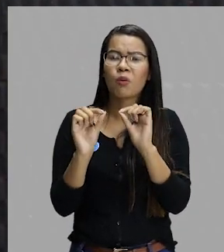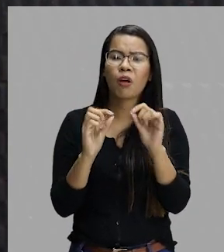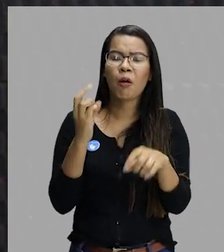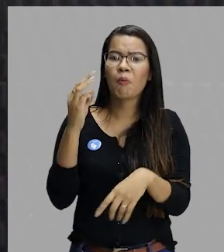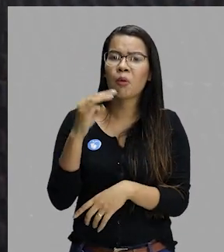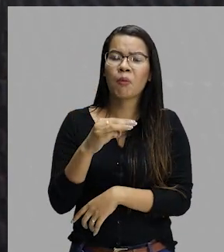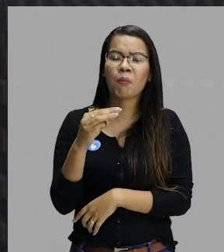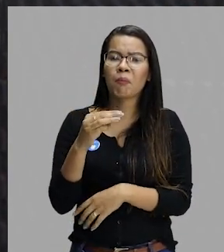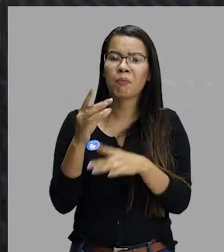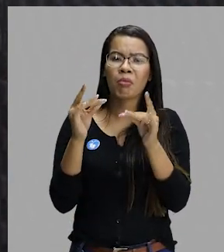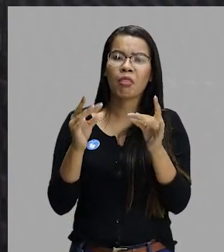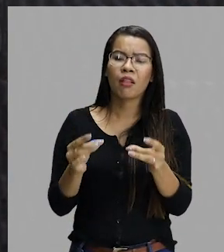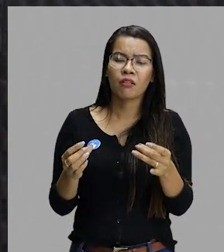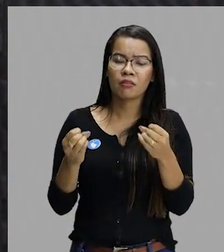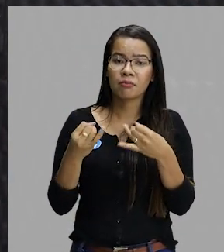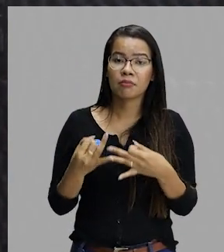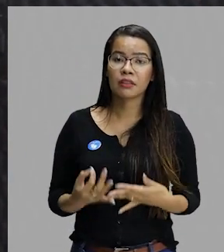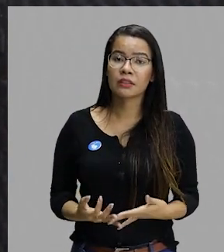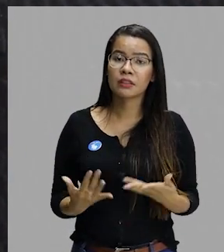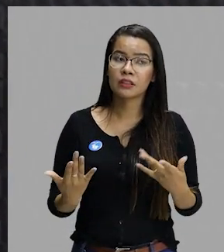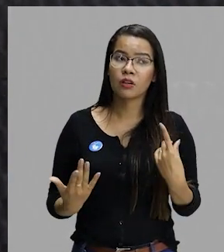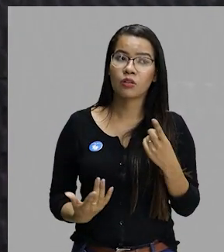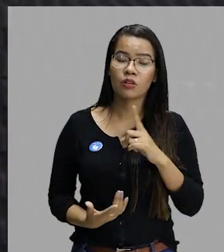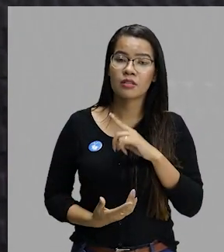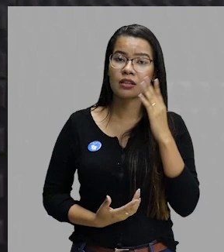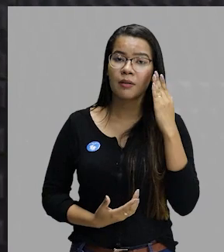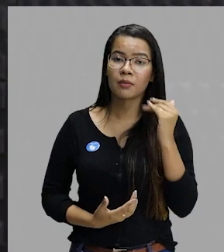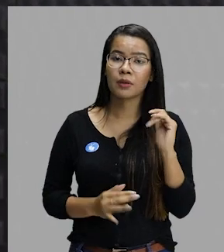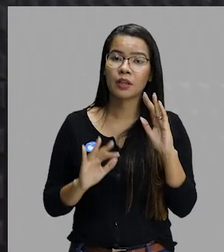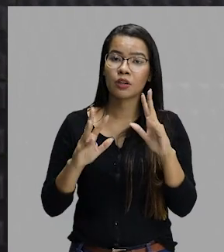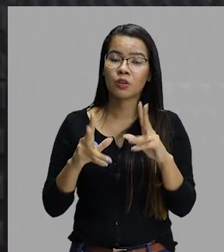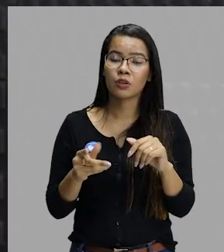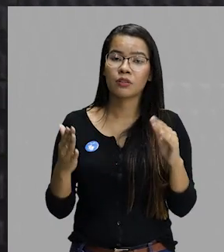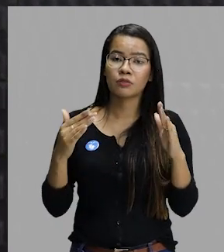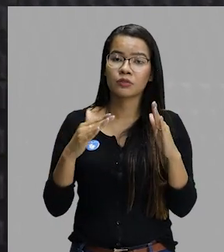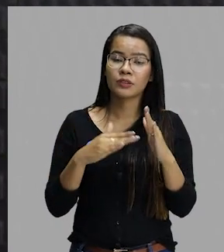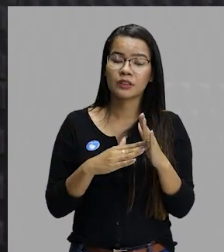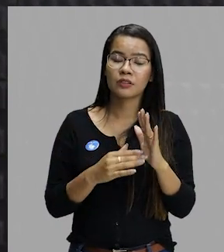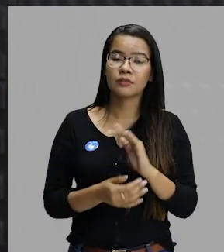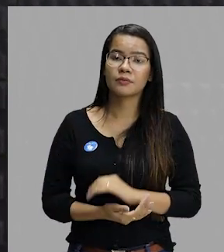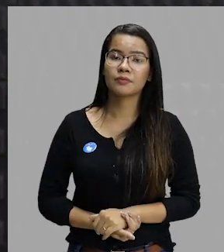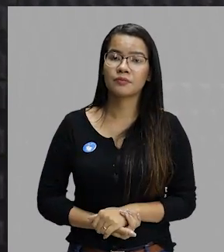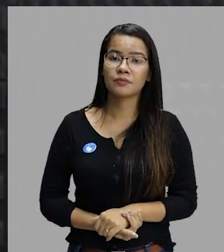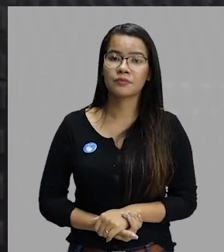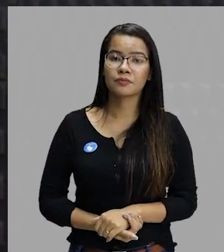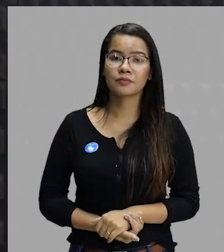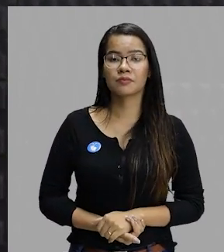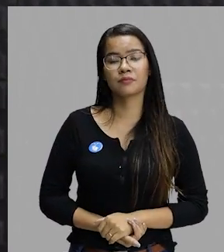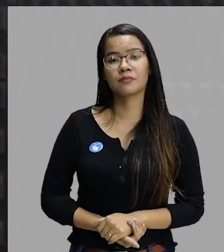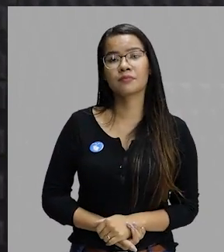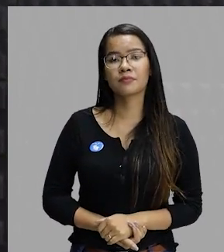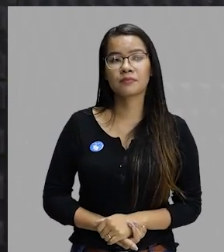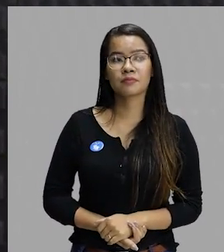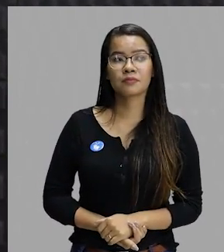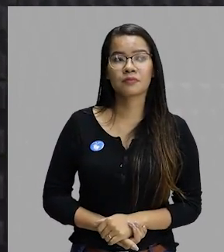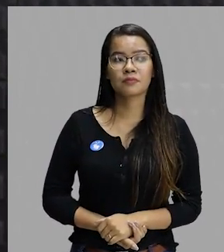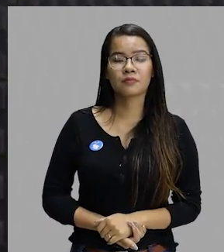função do primeiro grau. Então, dizemos que é toda função toda função